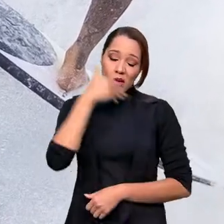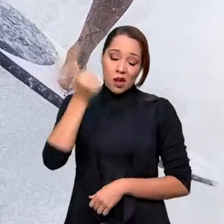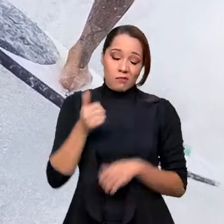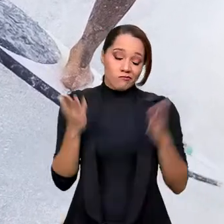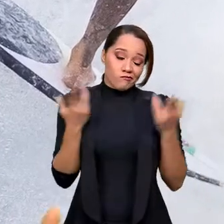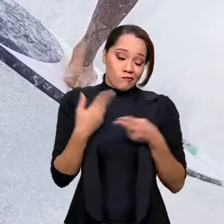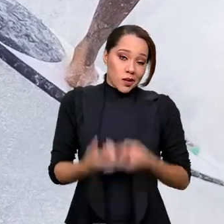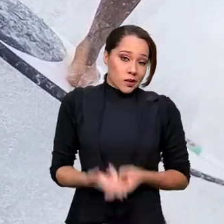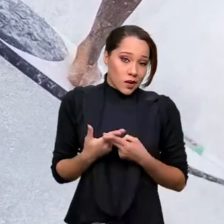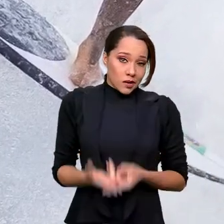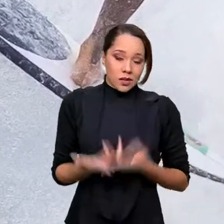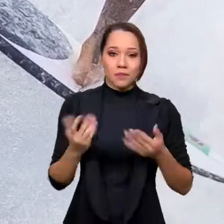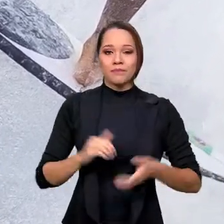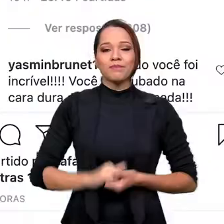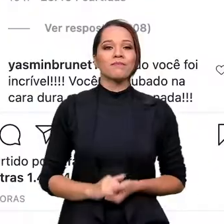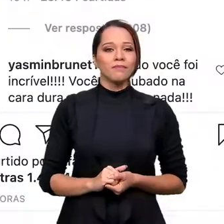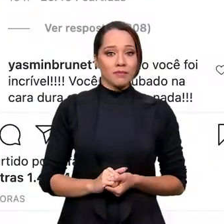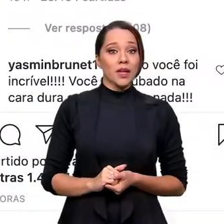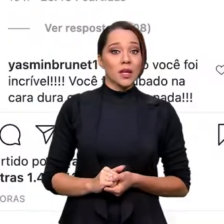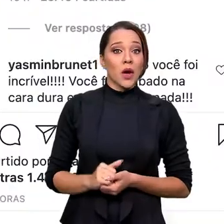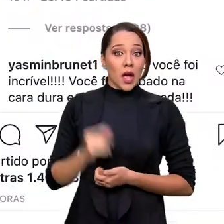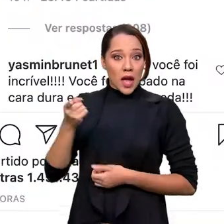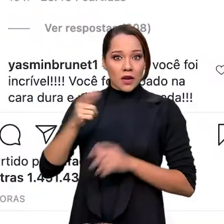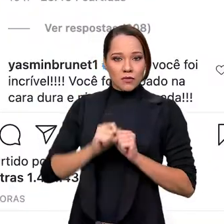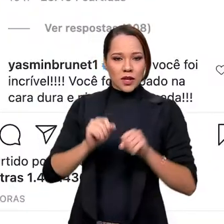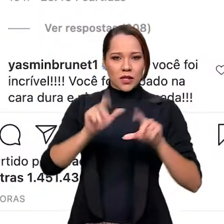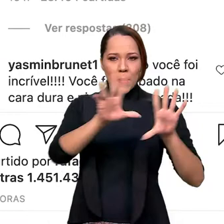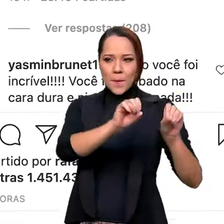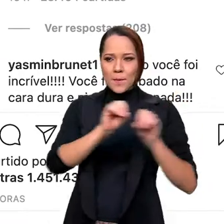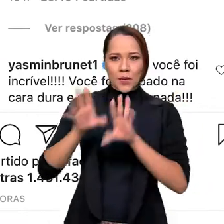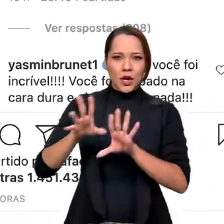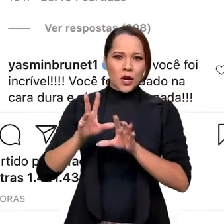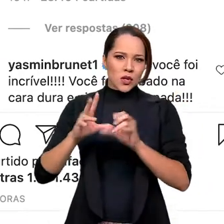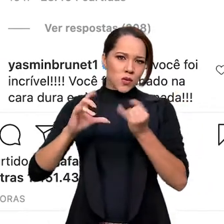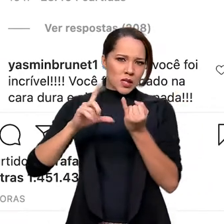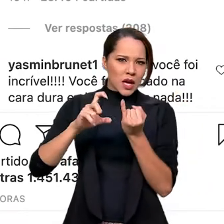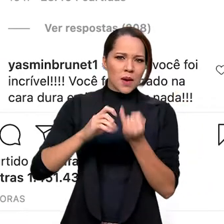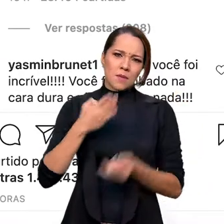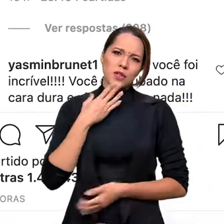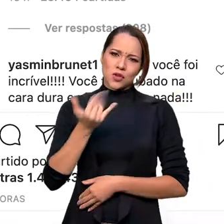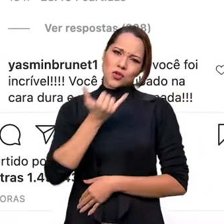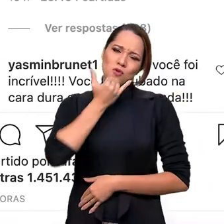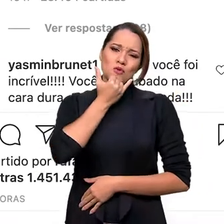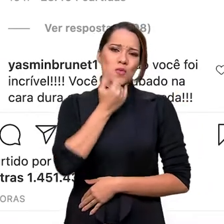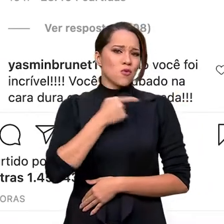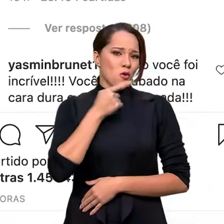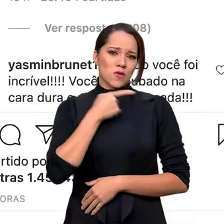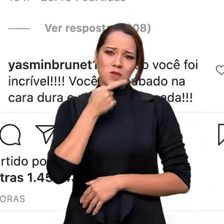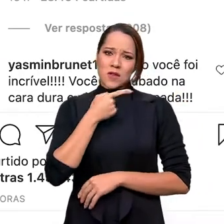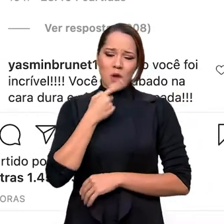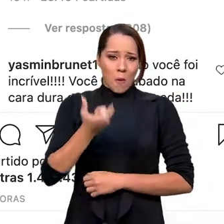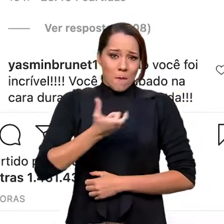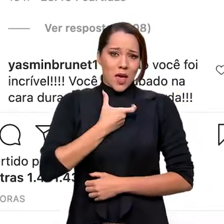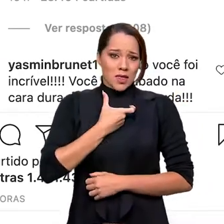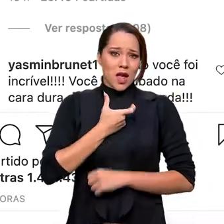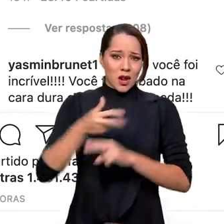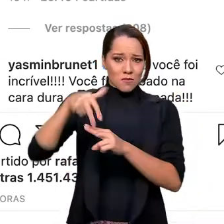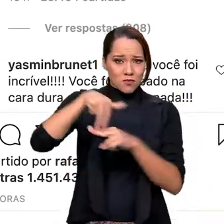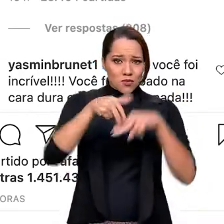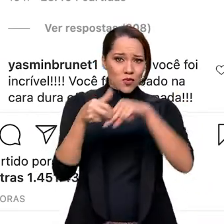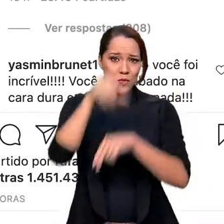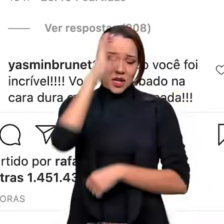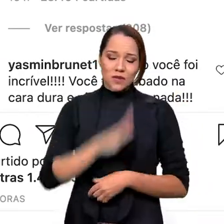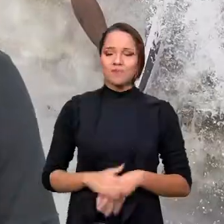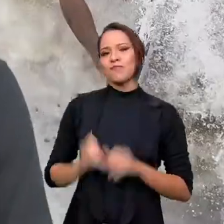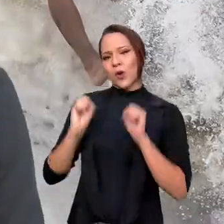foi melhor, né? Paciência. O próprio Medina fez esse post no Instagram pedindo desculpas por não ter conseguido a